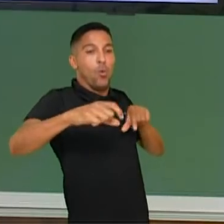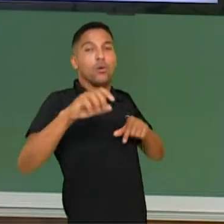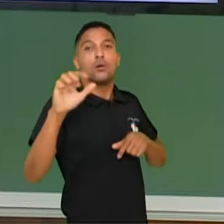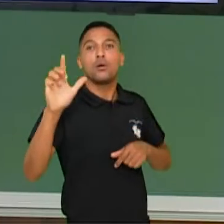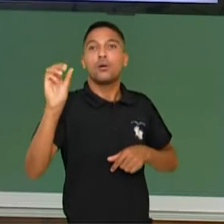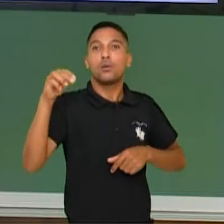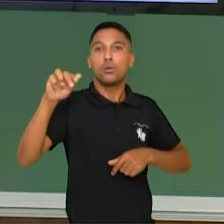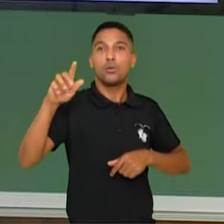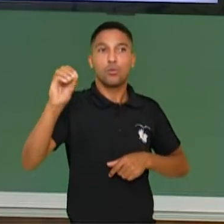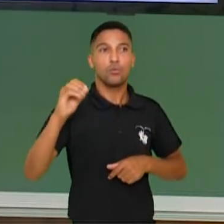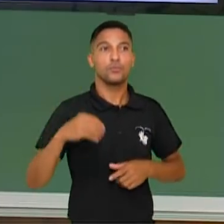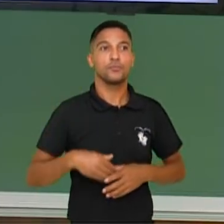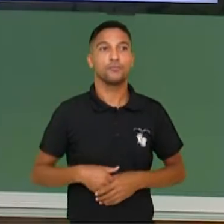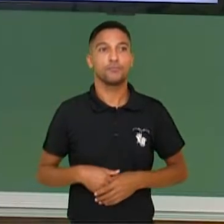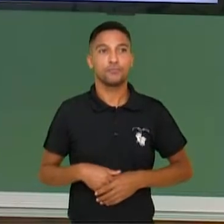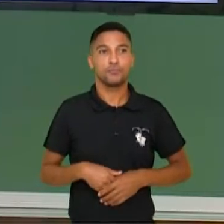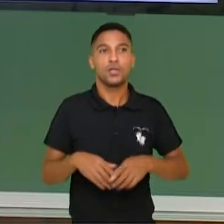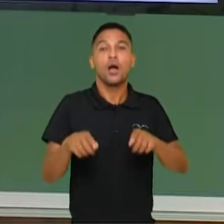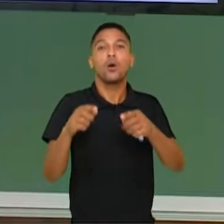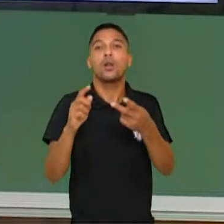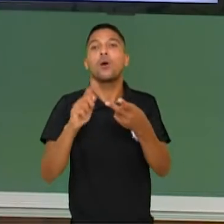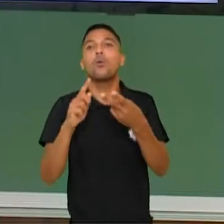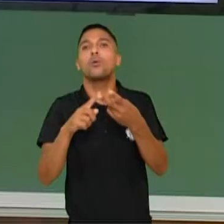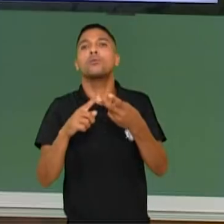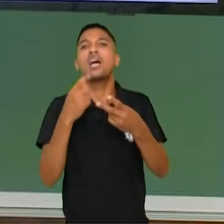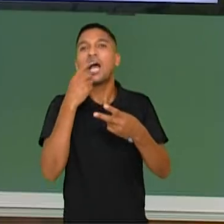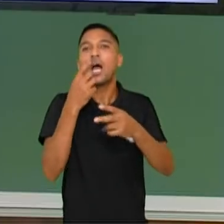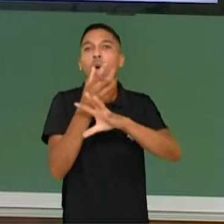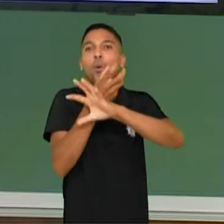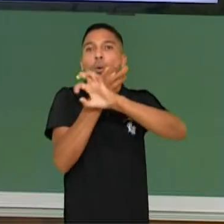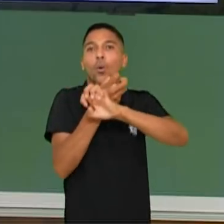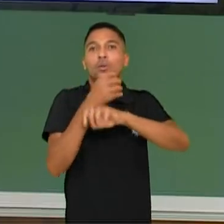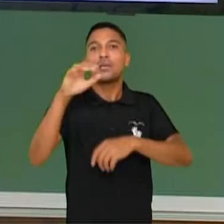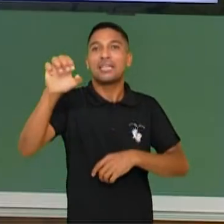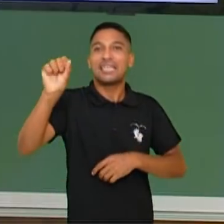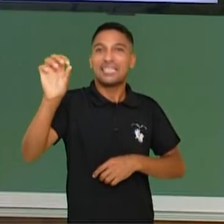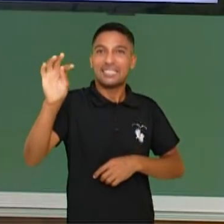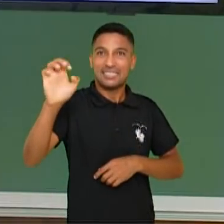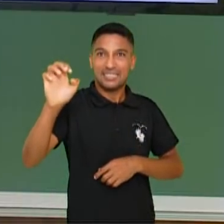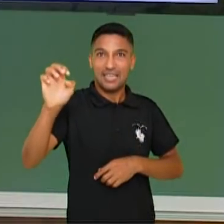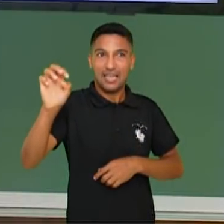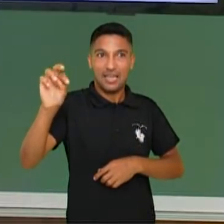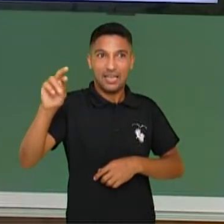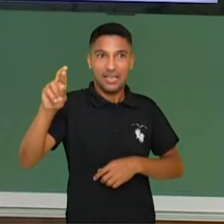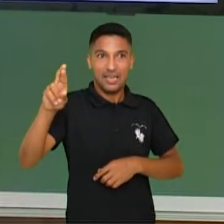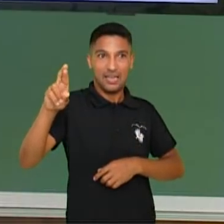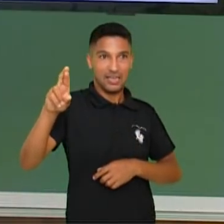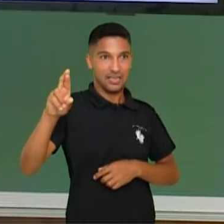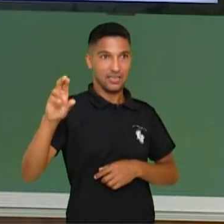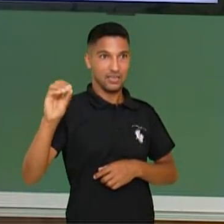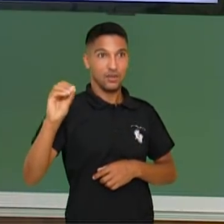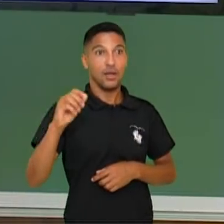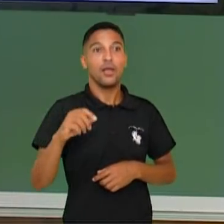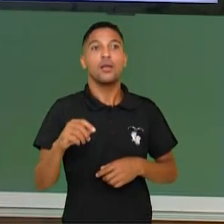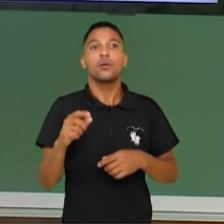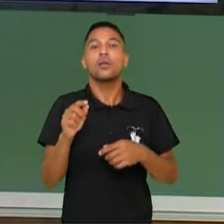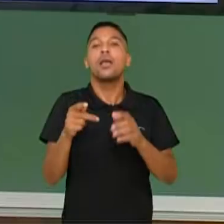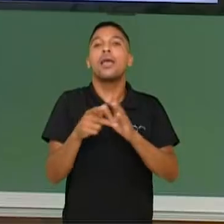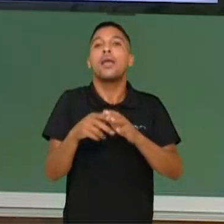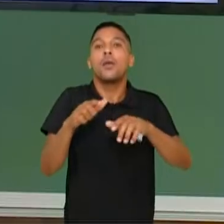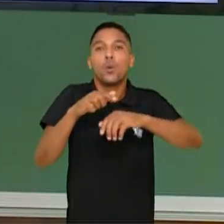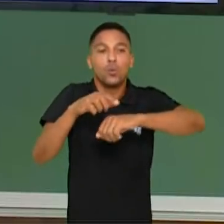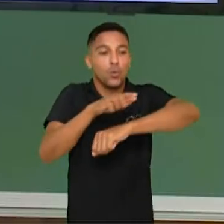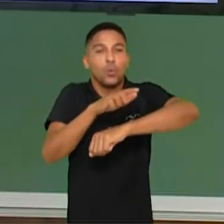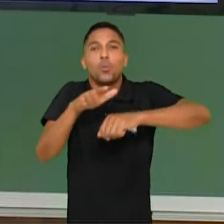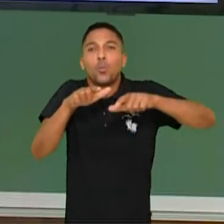o externo, considerado um osso plano. O terceiro tipo, aqui embaixo, ó, no